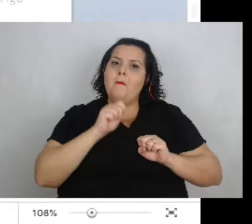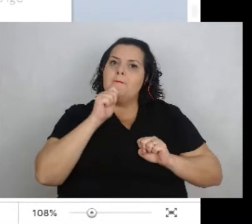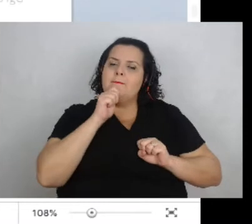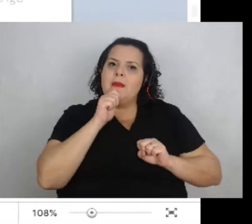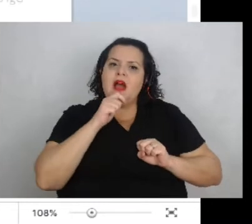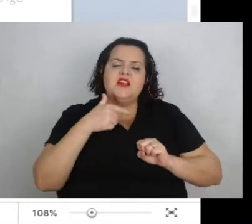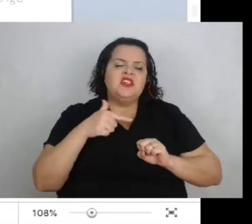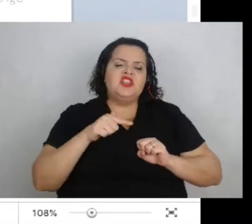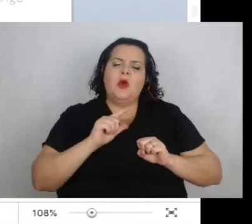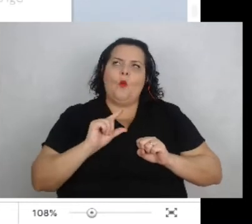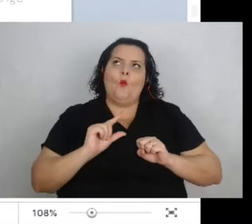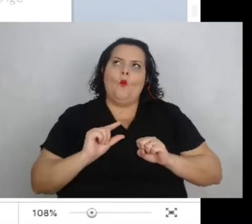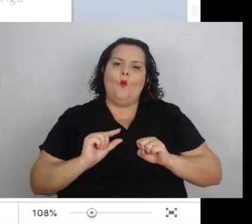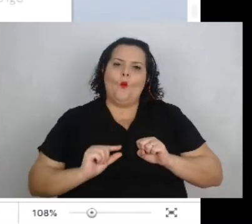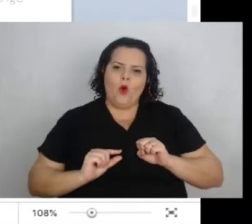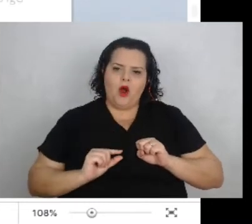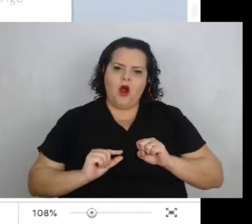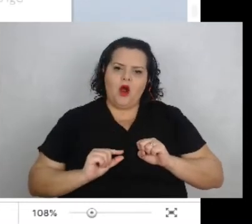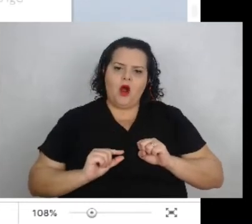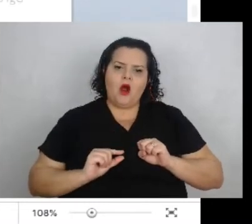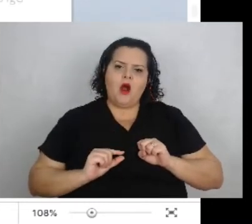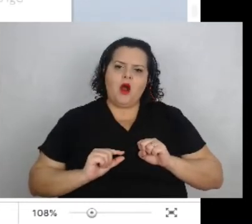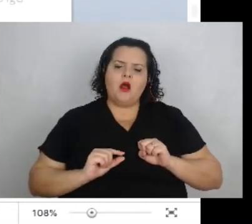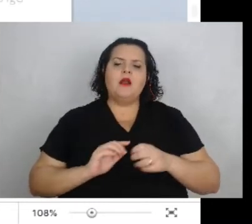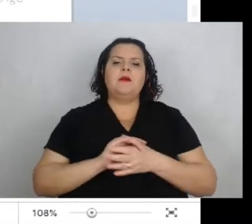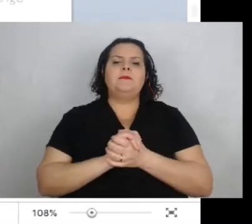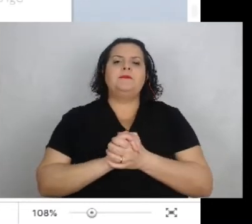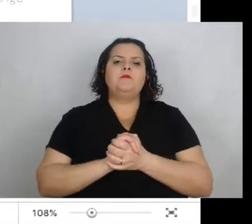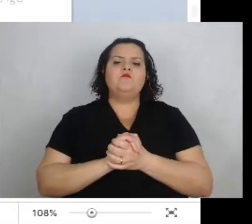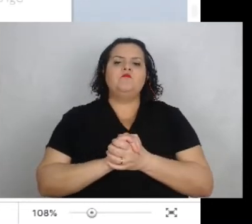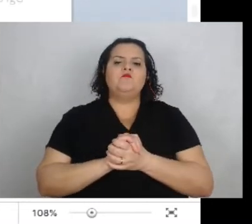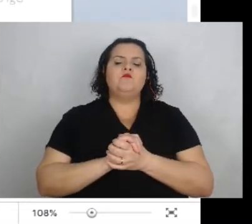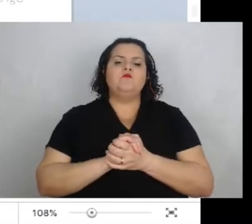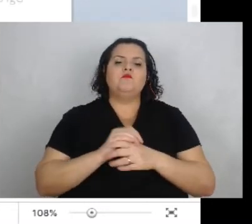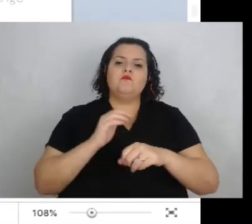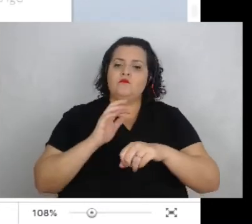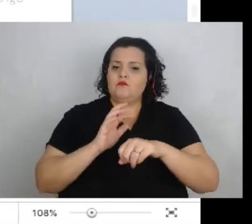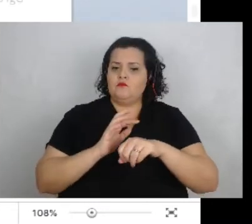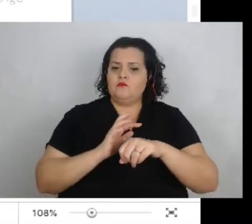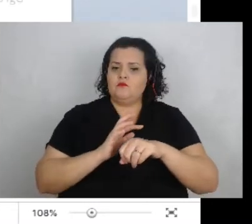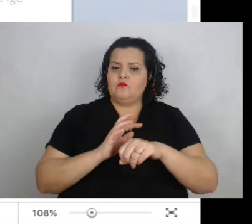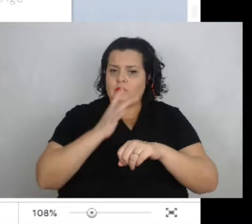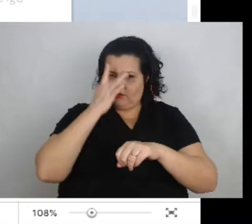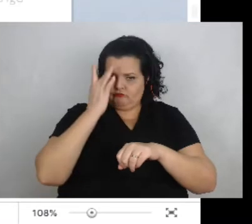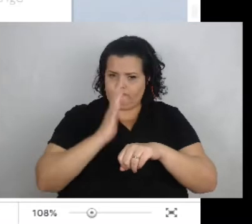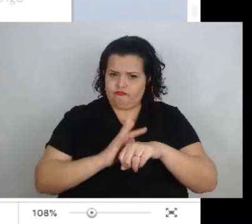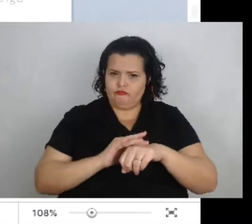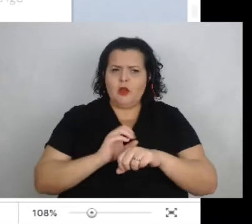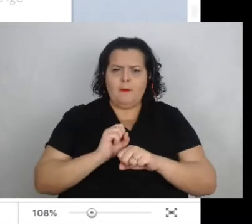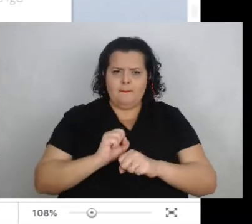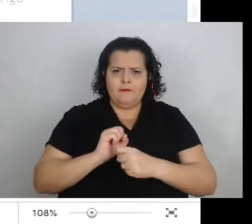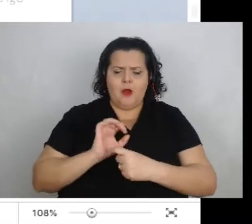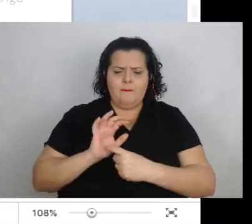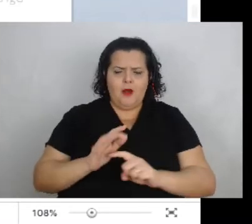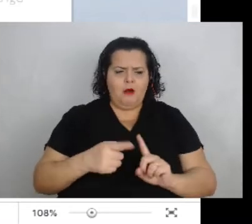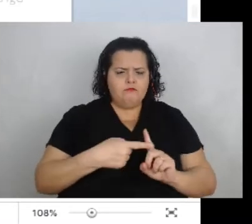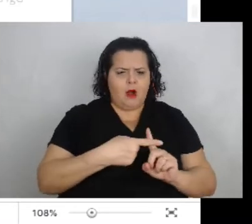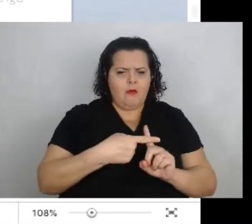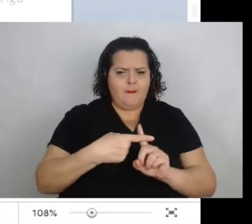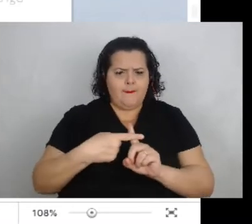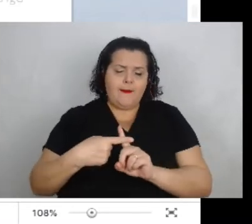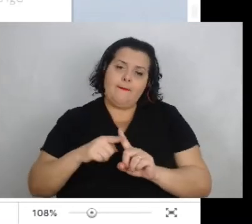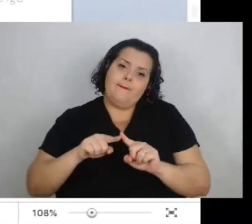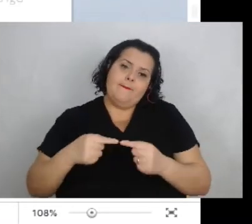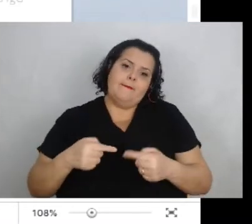esses pacientes podem já apresentar todos os marcadores sorológicos. Pacientes que só têm IgG, que